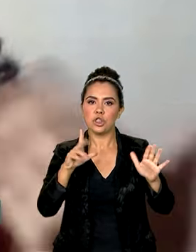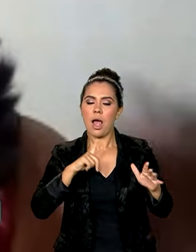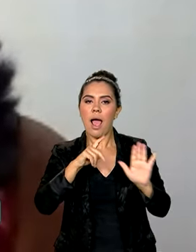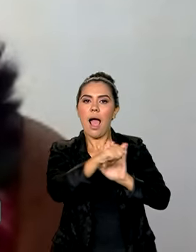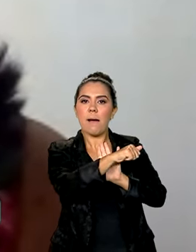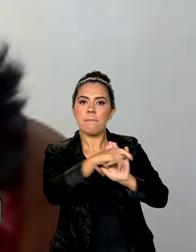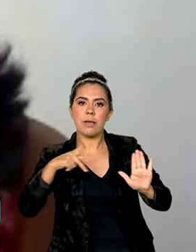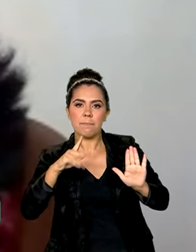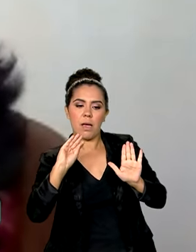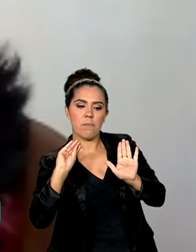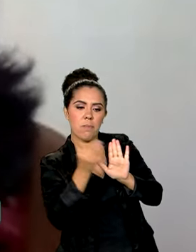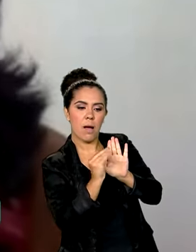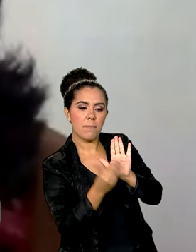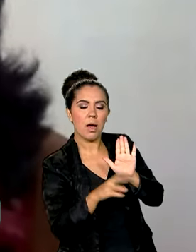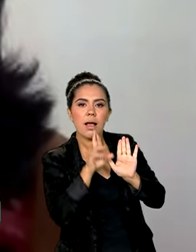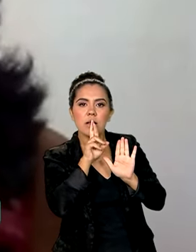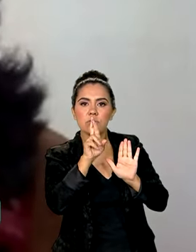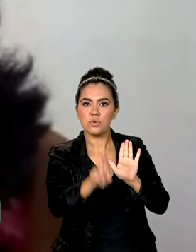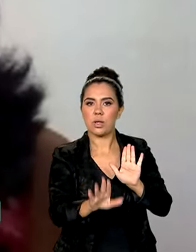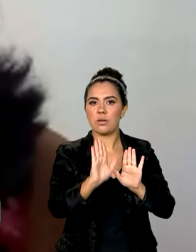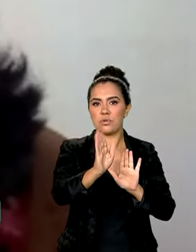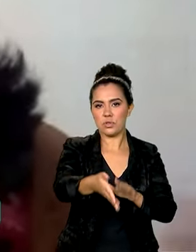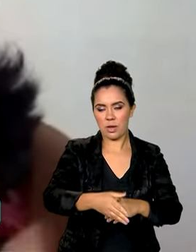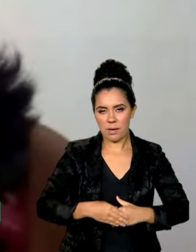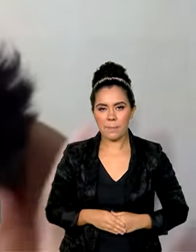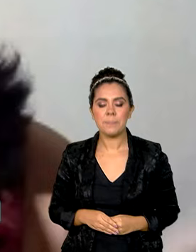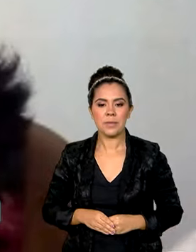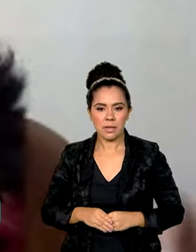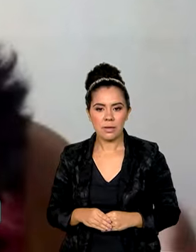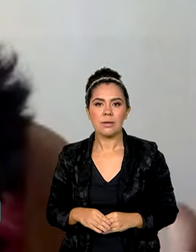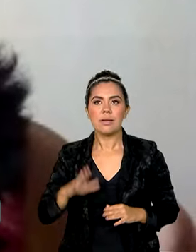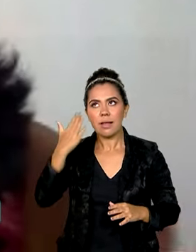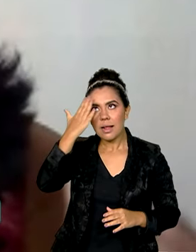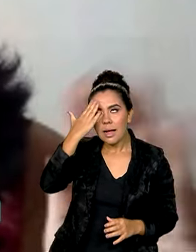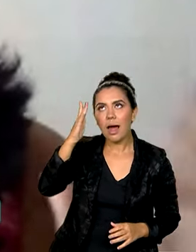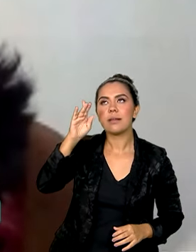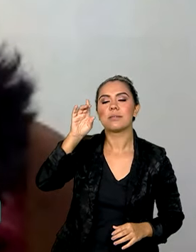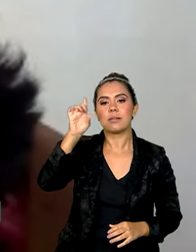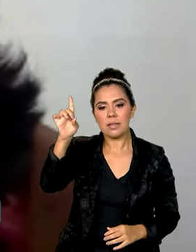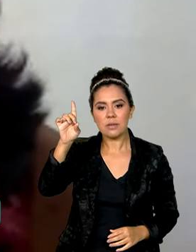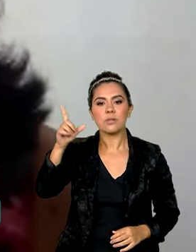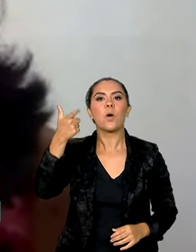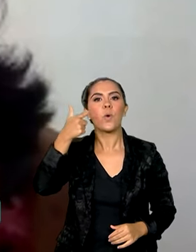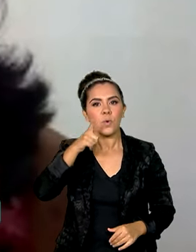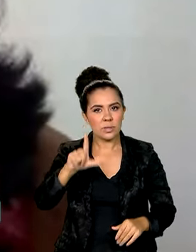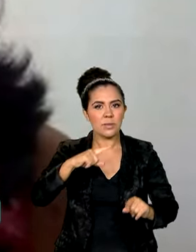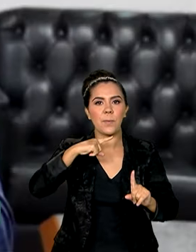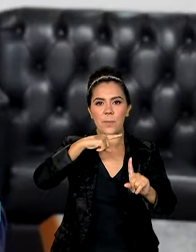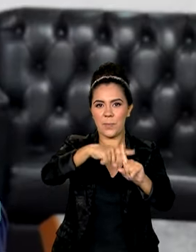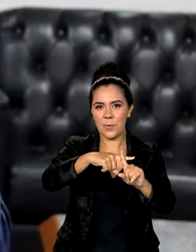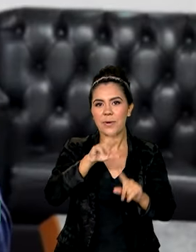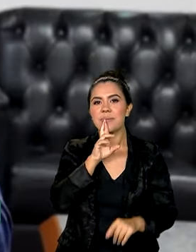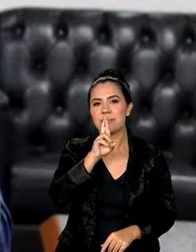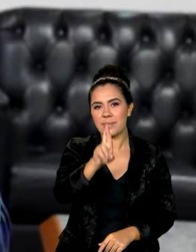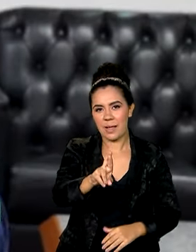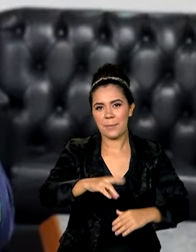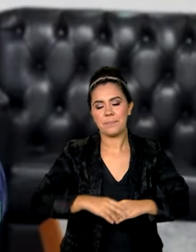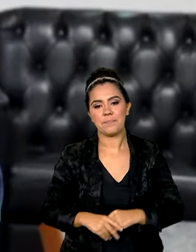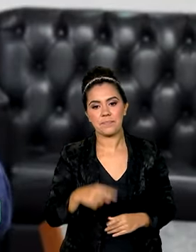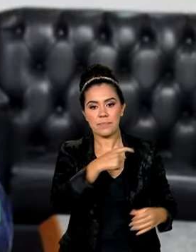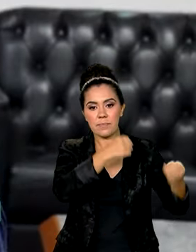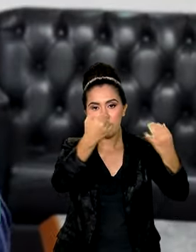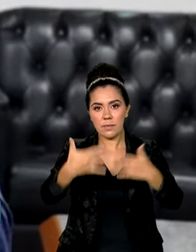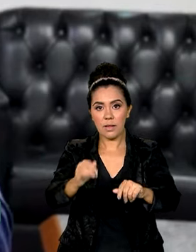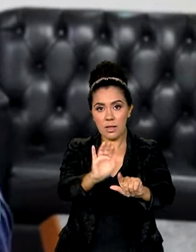disponibilizado o resultado da minha perícia, né? Que graças a Deus foi positiva. Com o teste médico, que